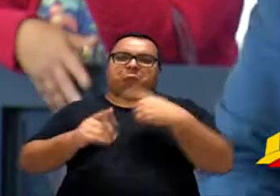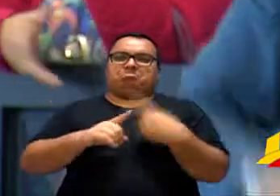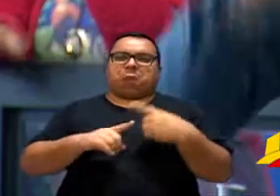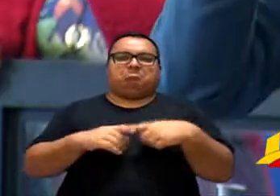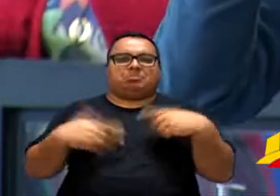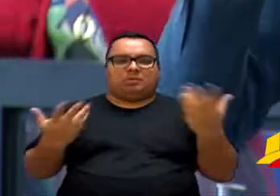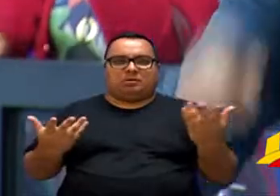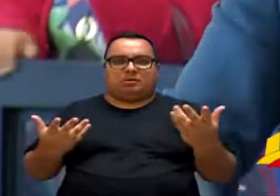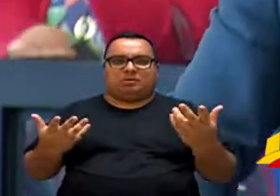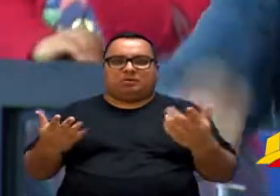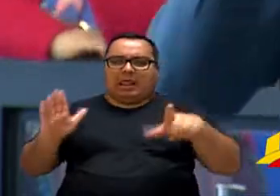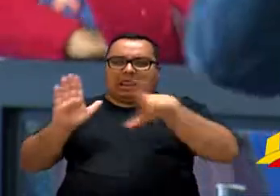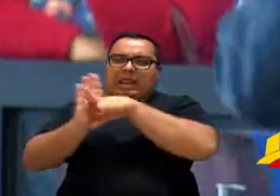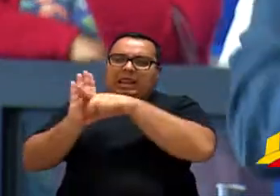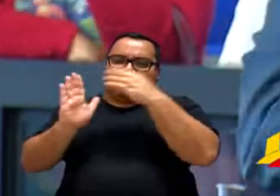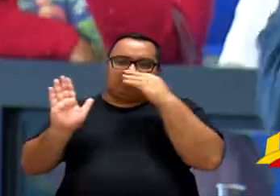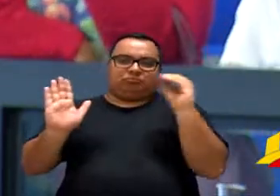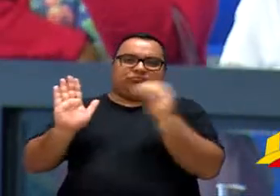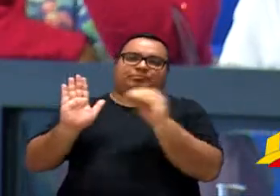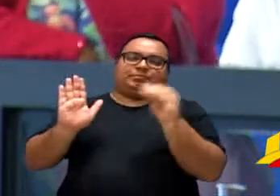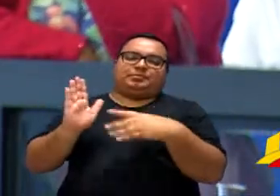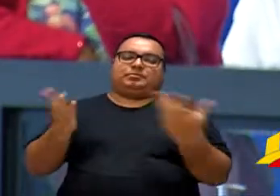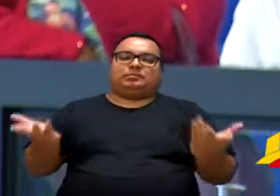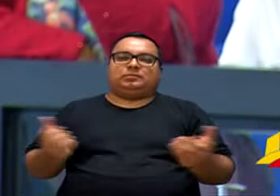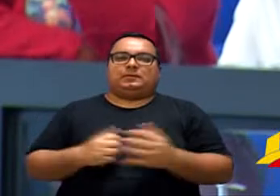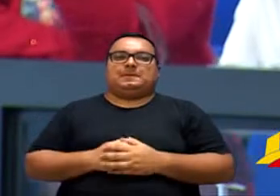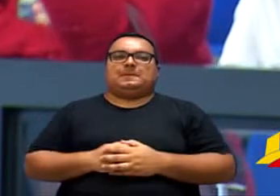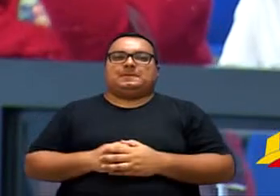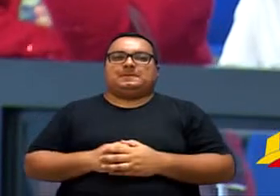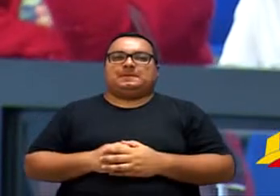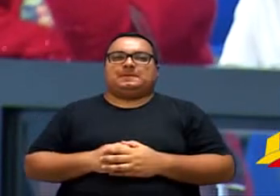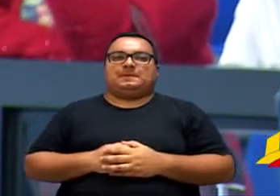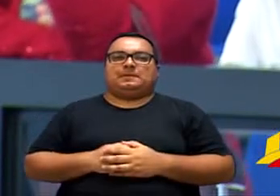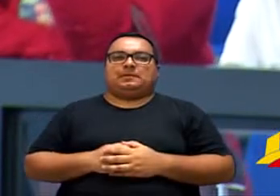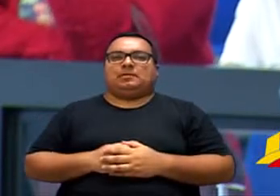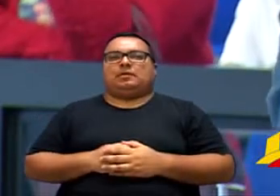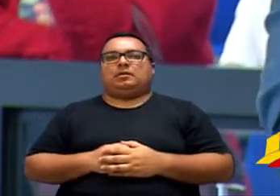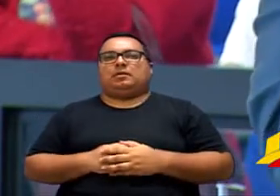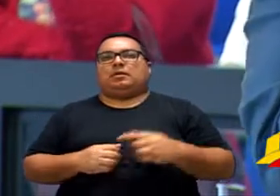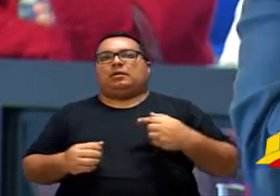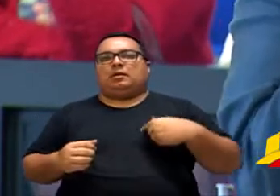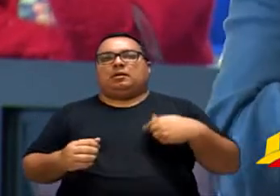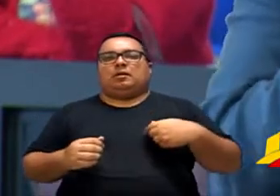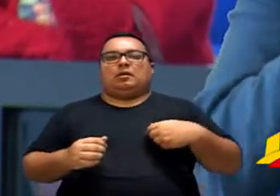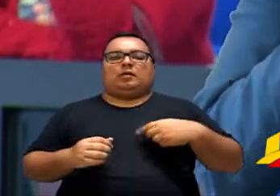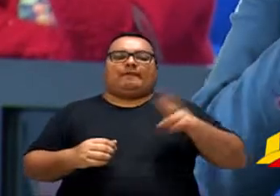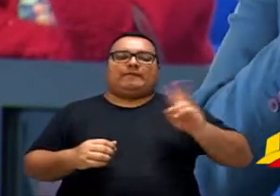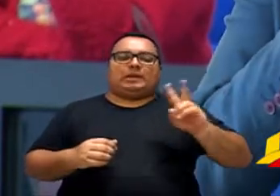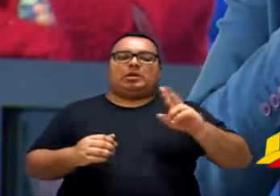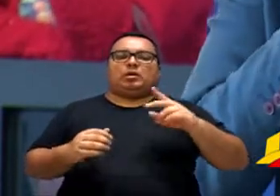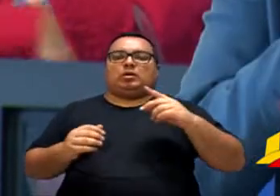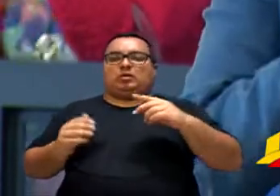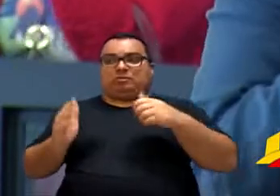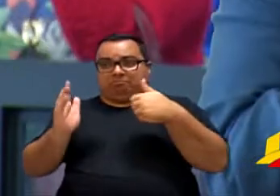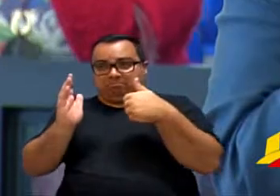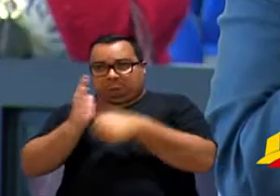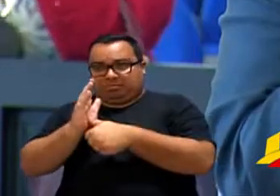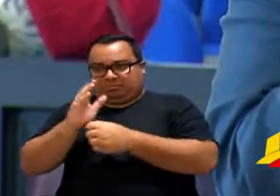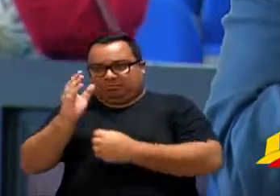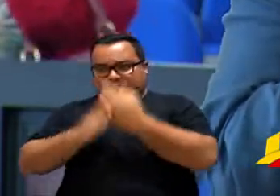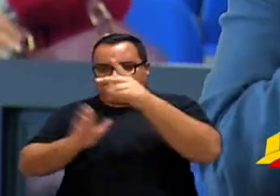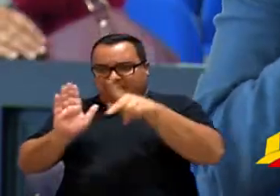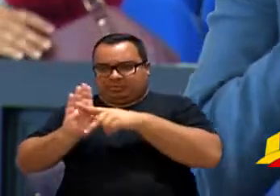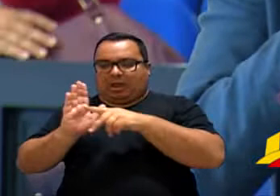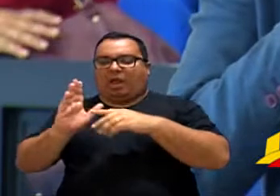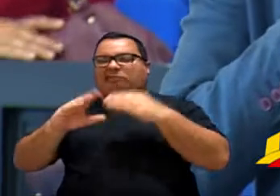porque que está mandando projetos de vereadores sem autorização do vereador Já reclamei ao quatro vezes com